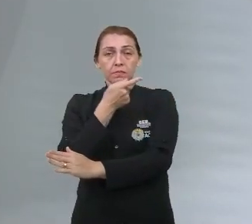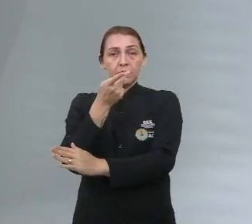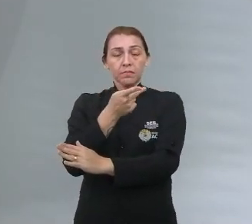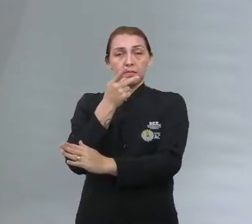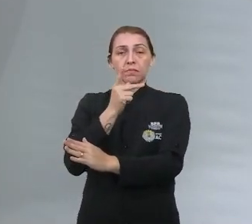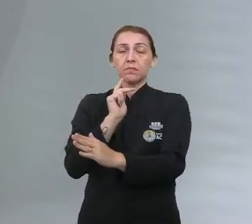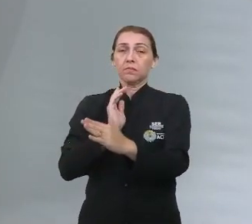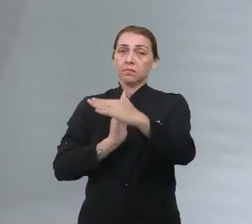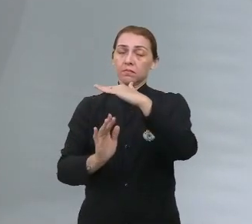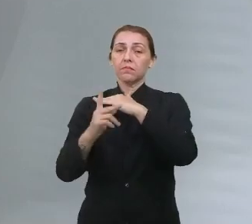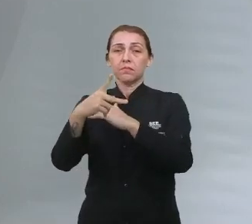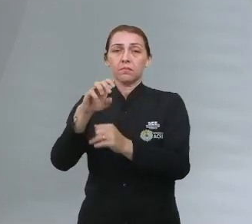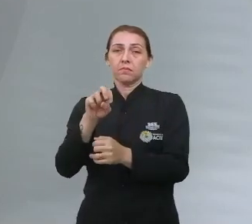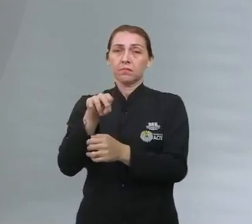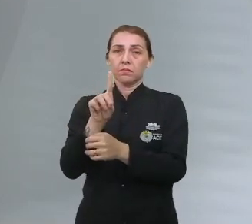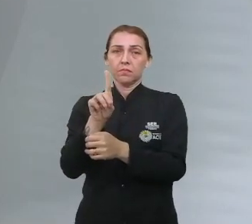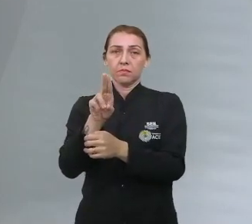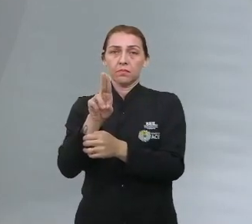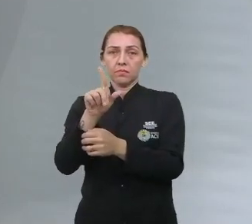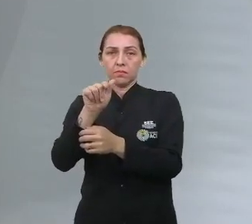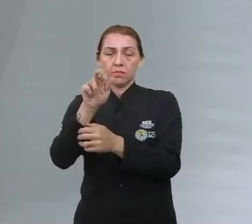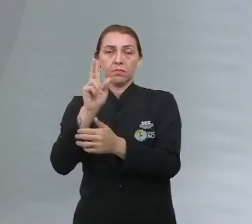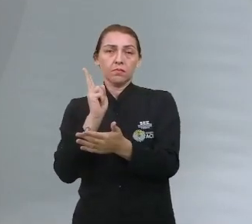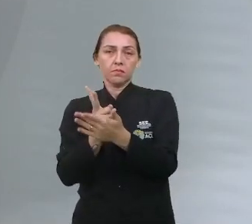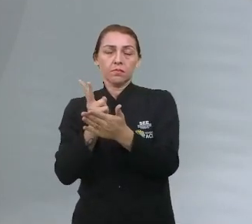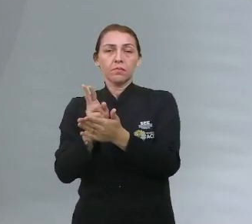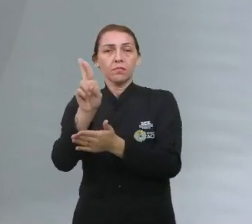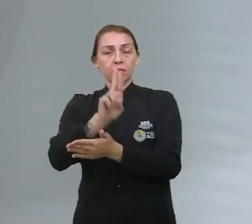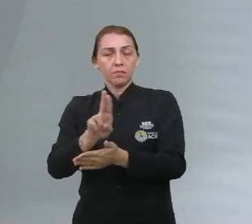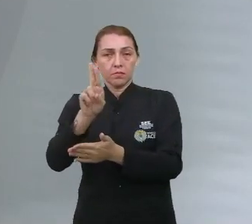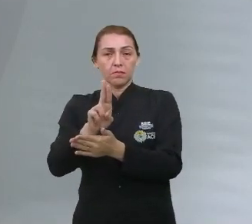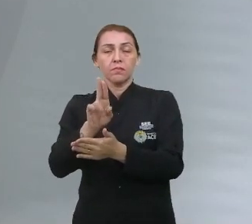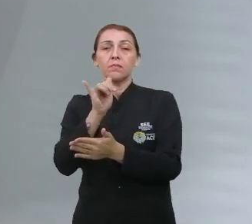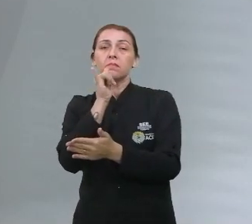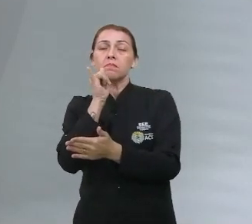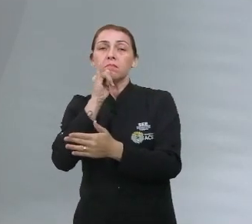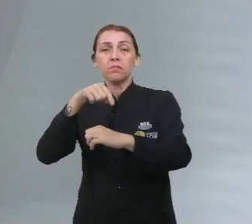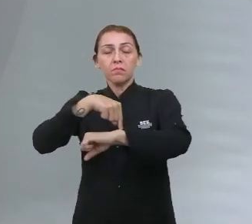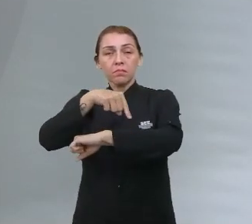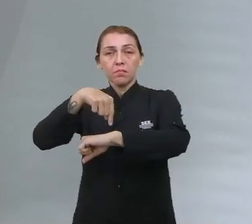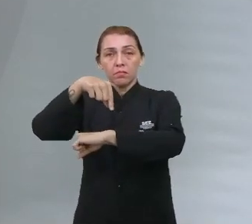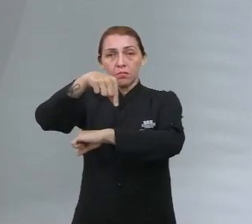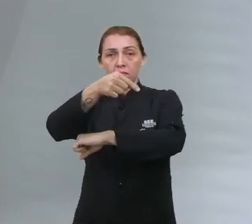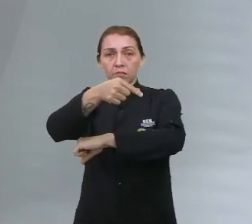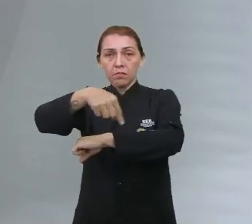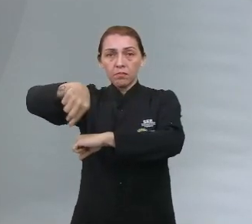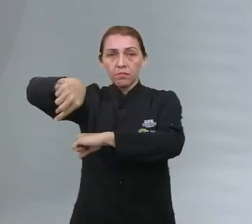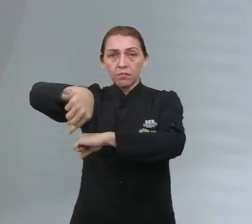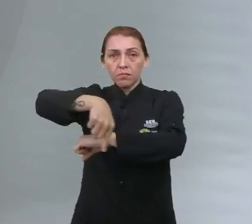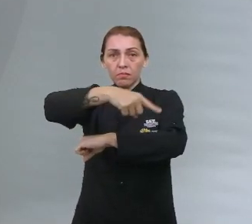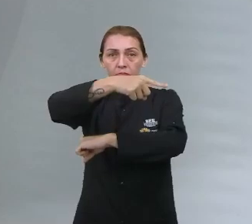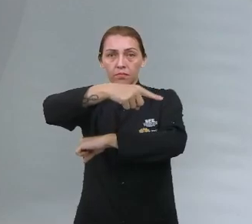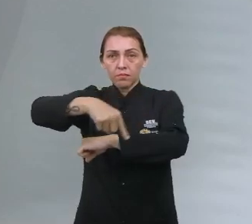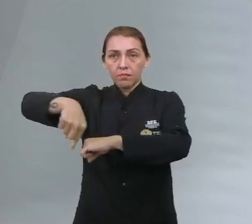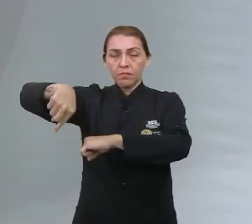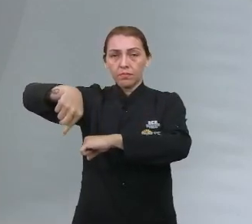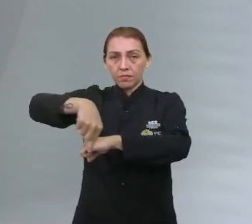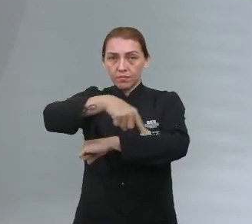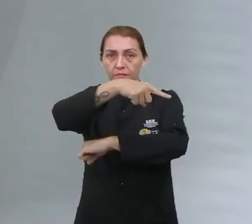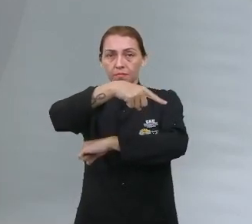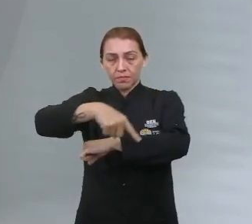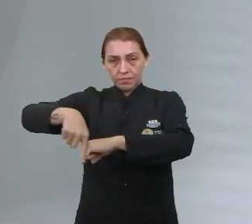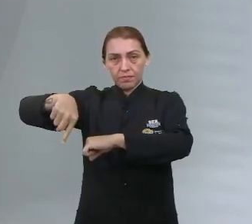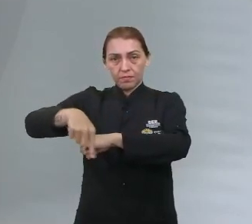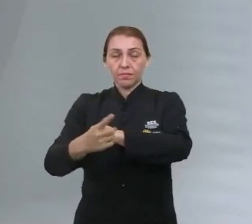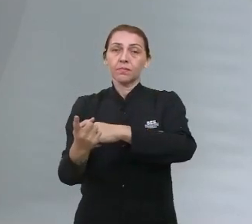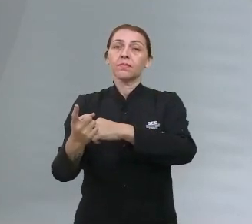de migração pendular, eu sempre utilizo o exemplo do relógio, ou seja, o pêndulo do relógio. Ele vai e ele